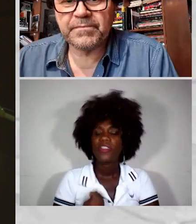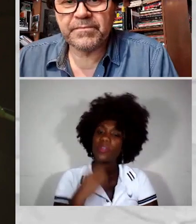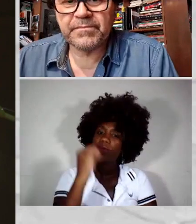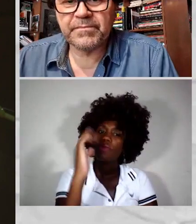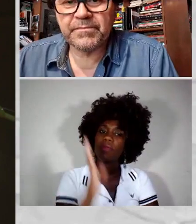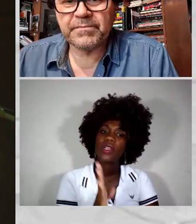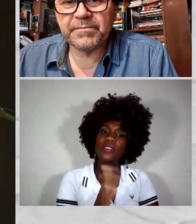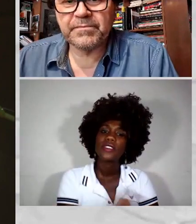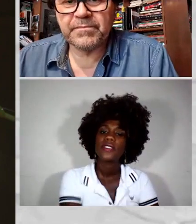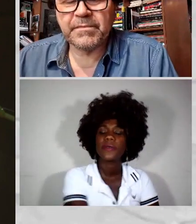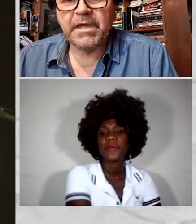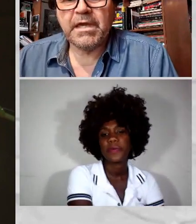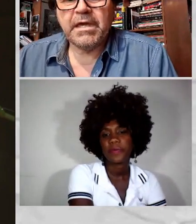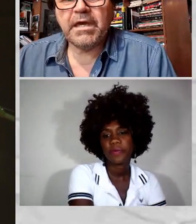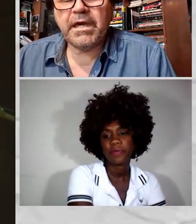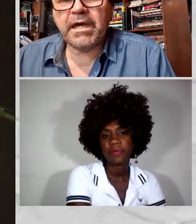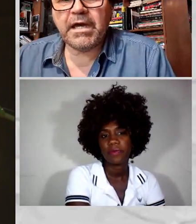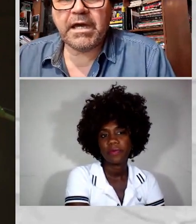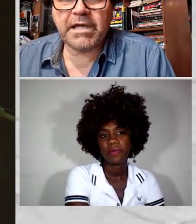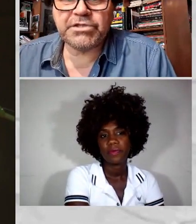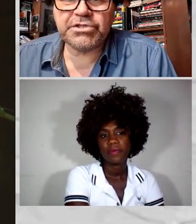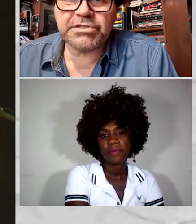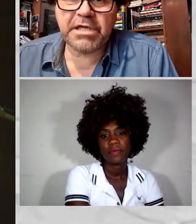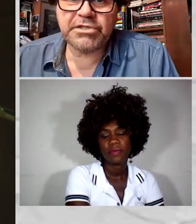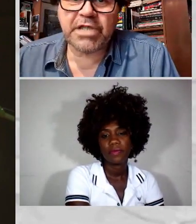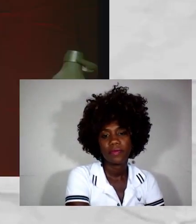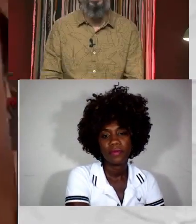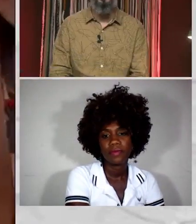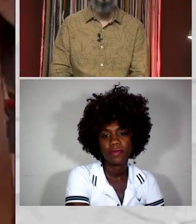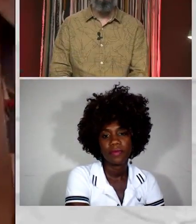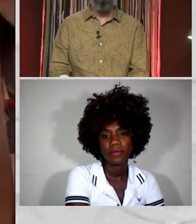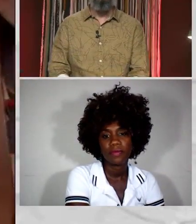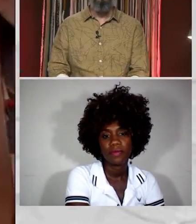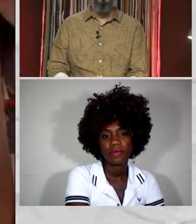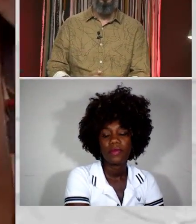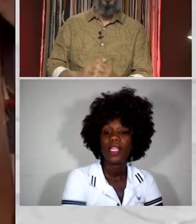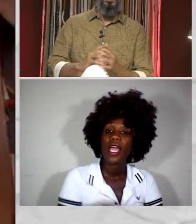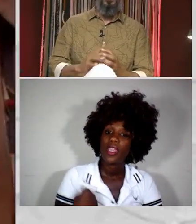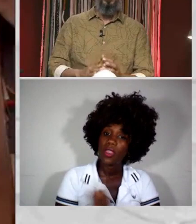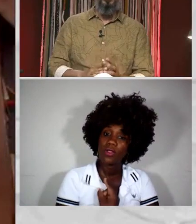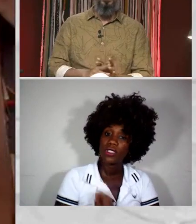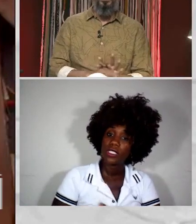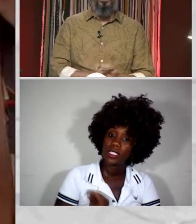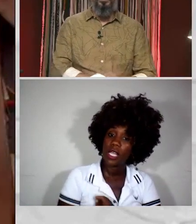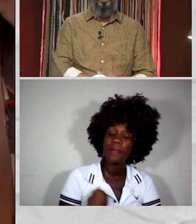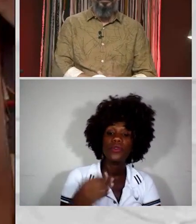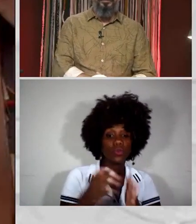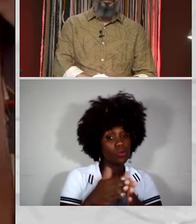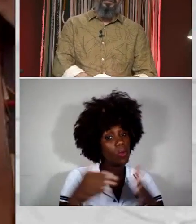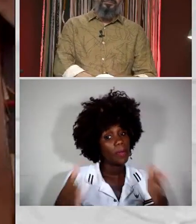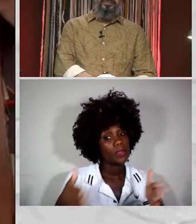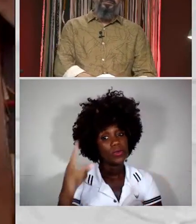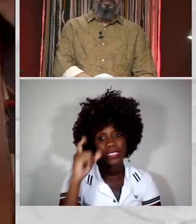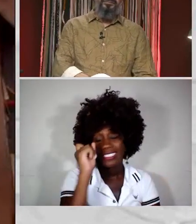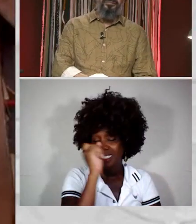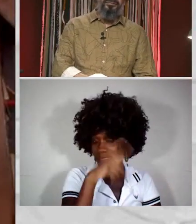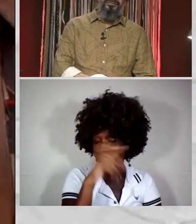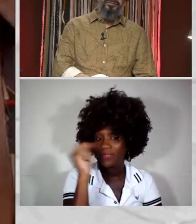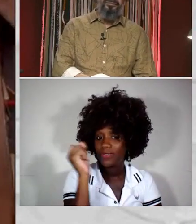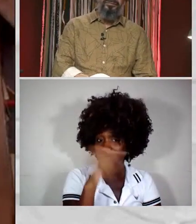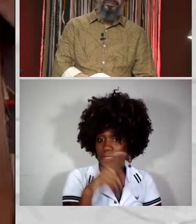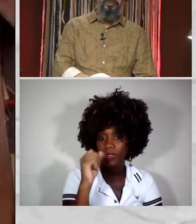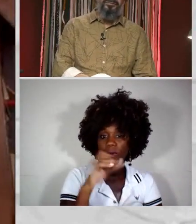em particular. A gente está num momento muito delicado, né? Numa fase muito difícil aí no